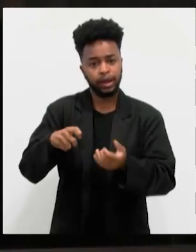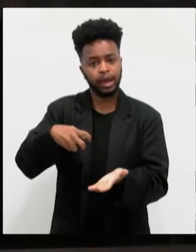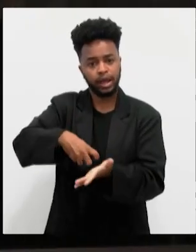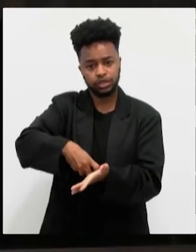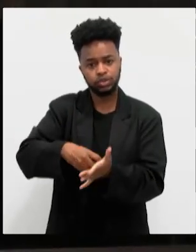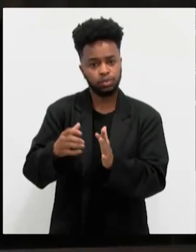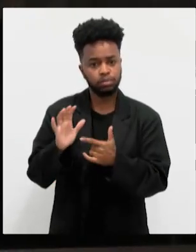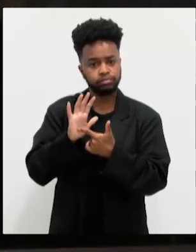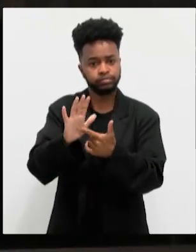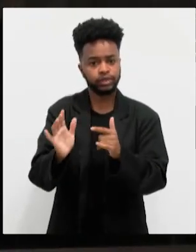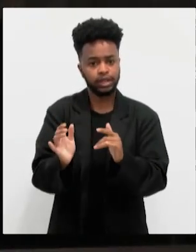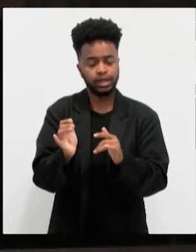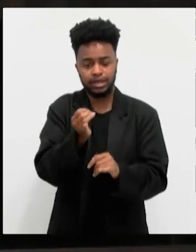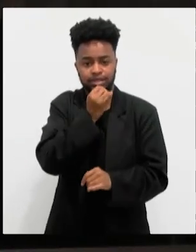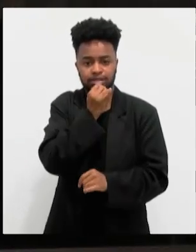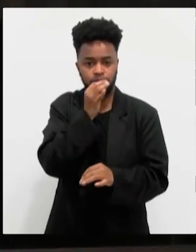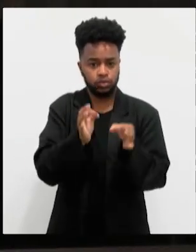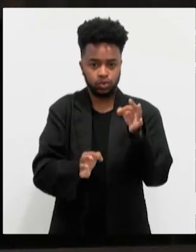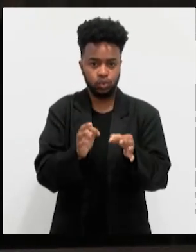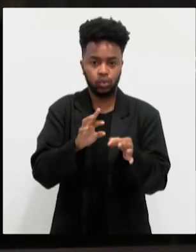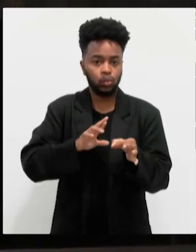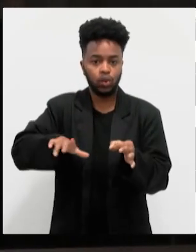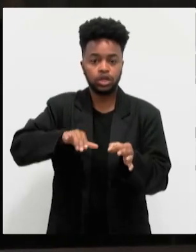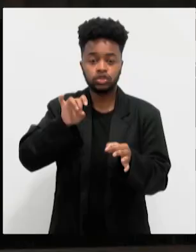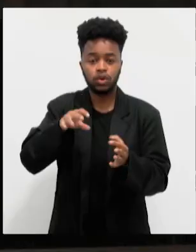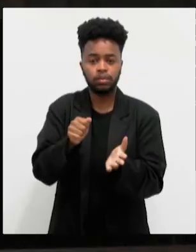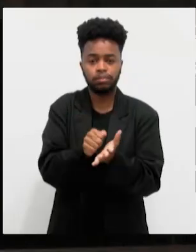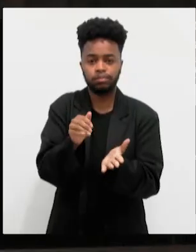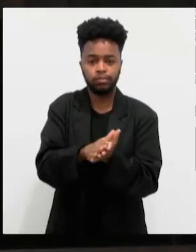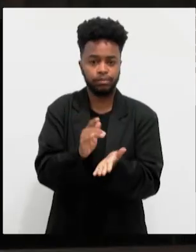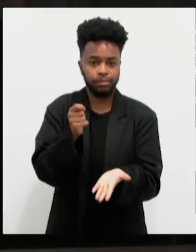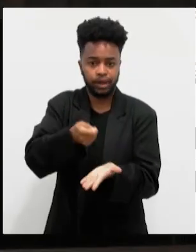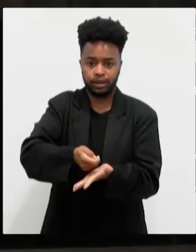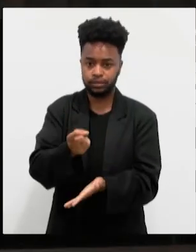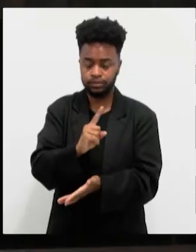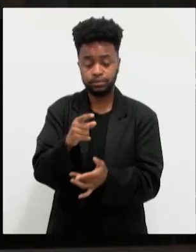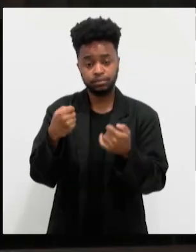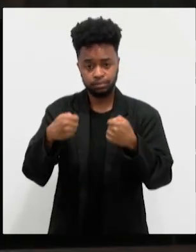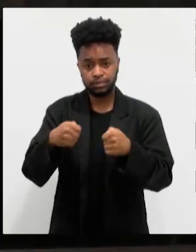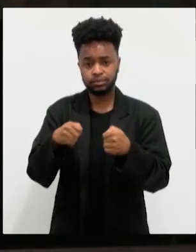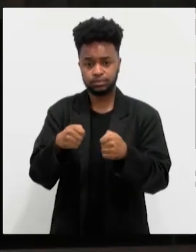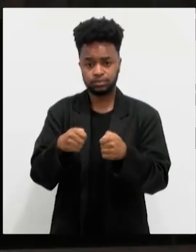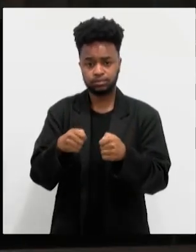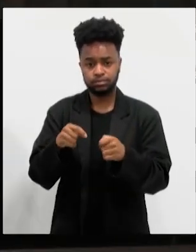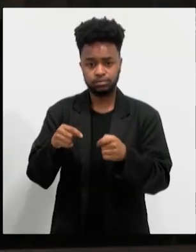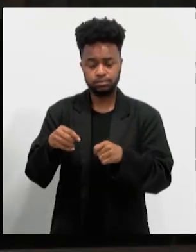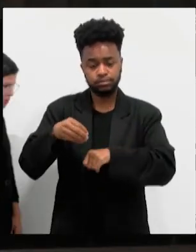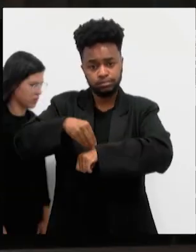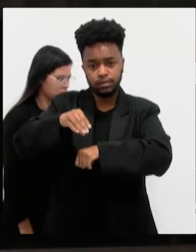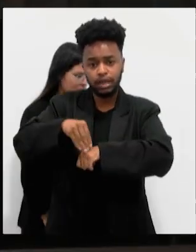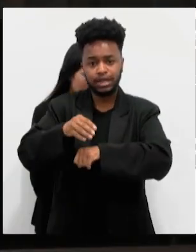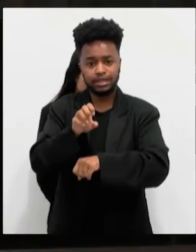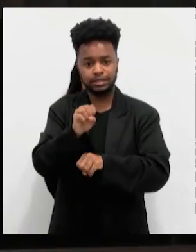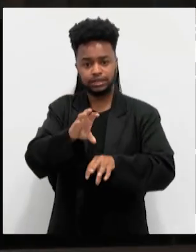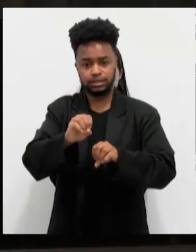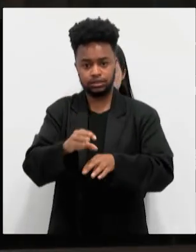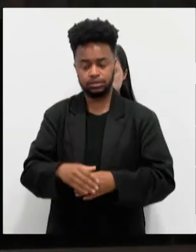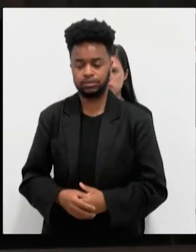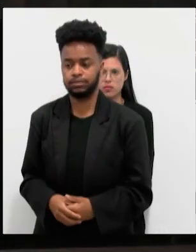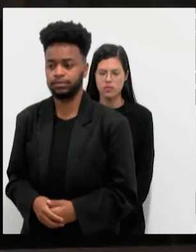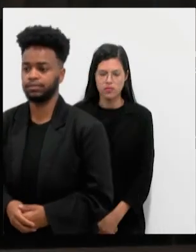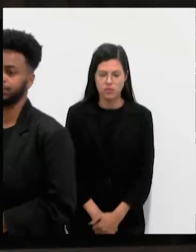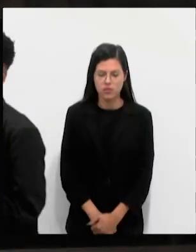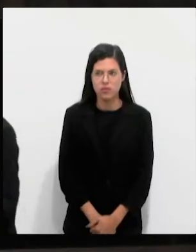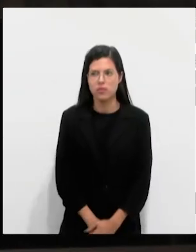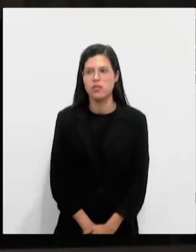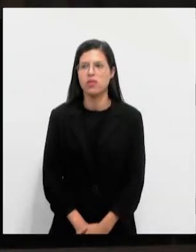pela justiça. Não basta pagar uma multa. Não. Tem que ter um efeito pedagógico em cima disso. Porque